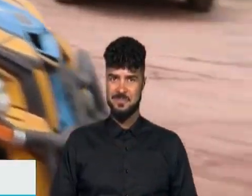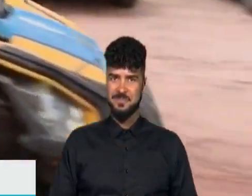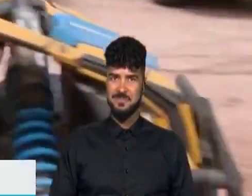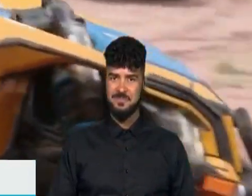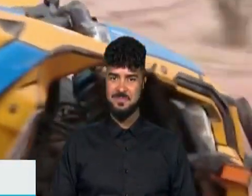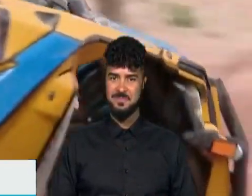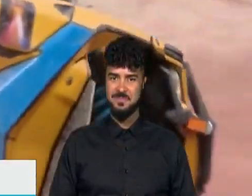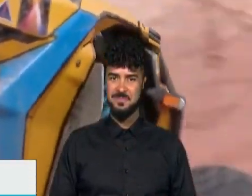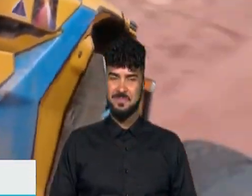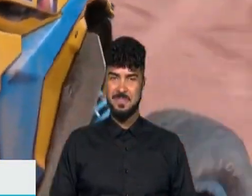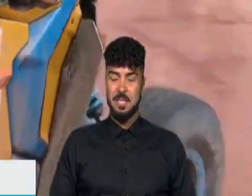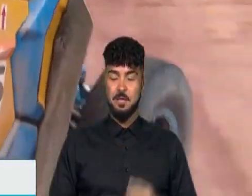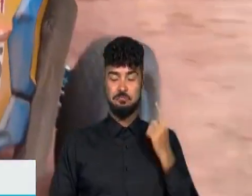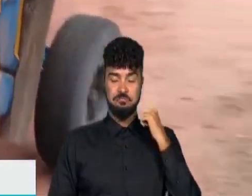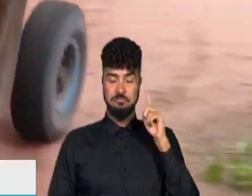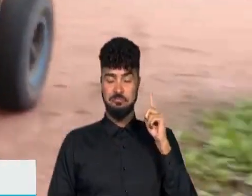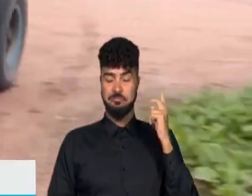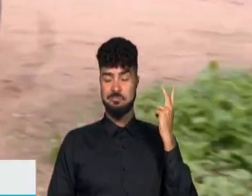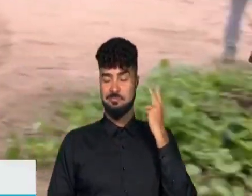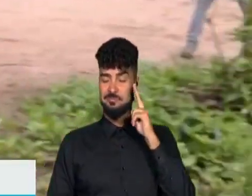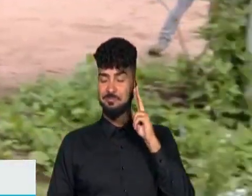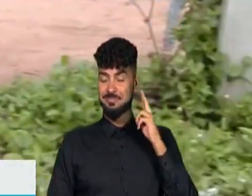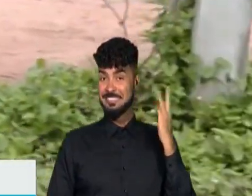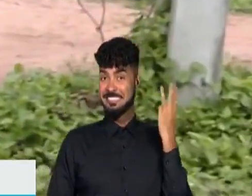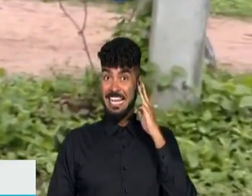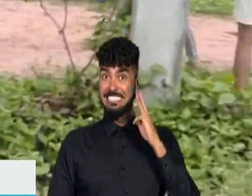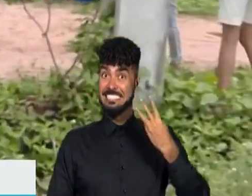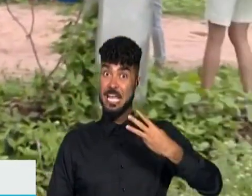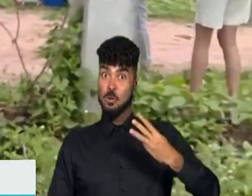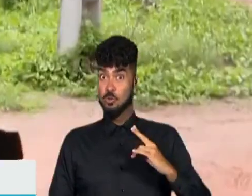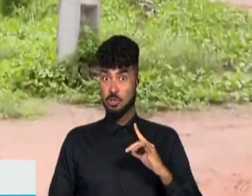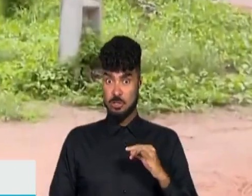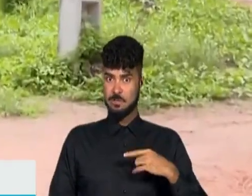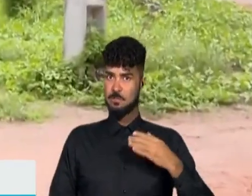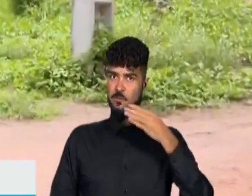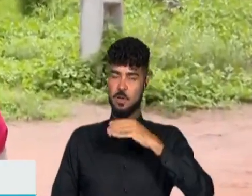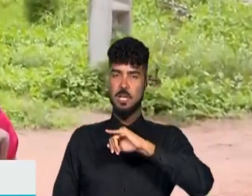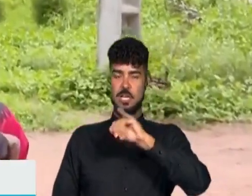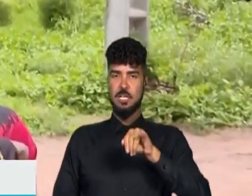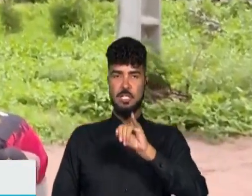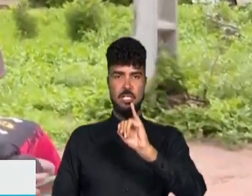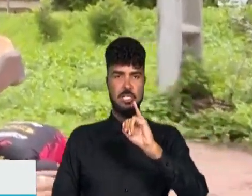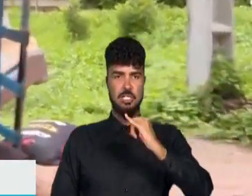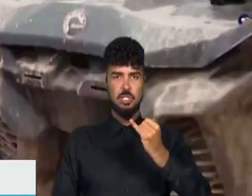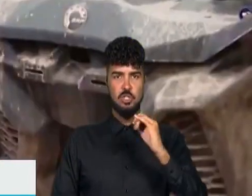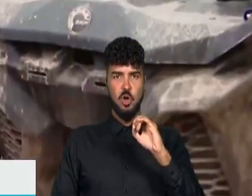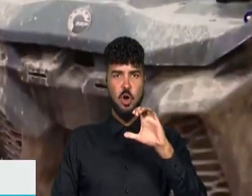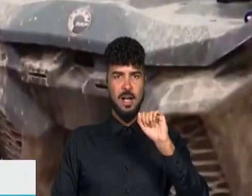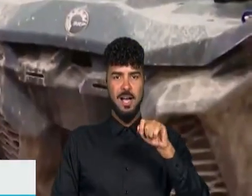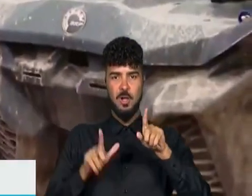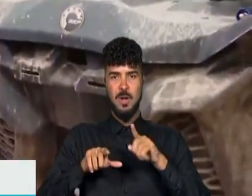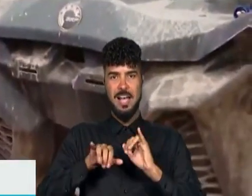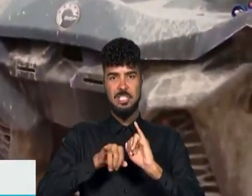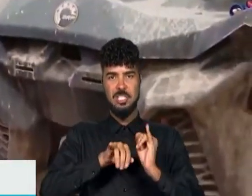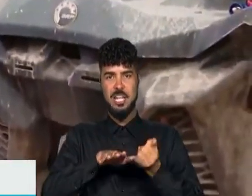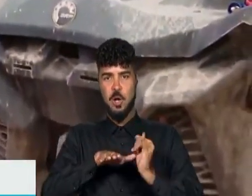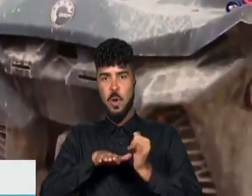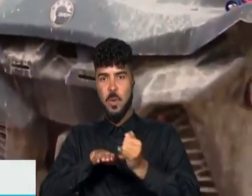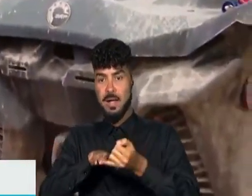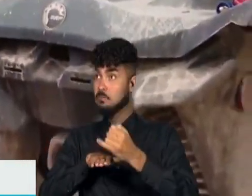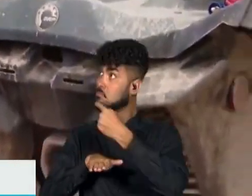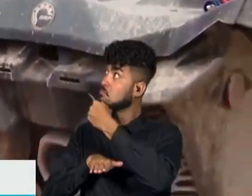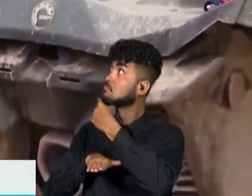No terceiro dia de Piocerá, durante a passagem em Jijoca de Jericoacoara, o UTV de Ítalo teve